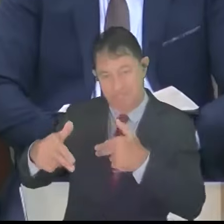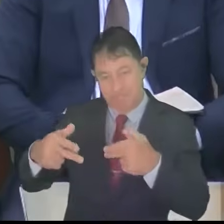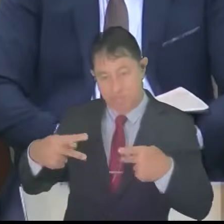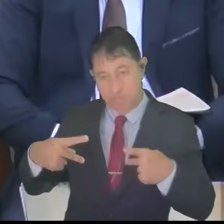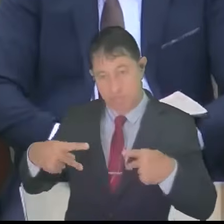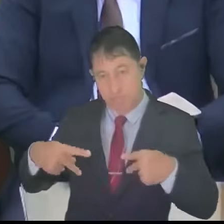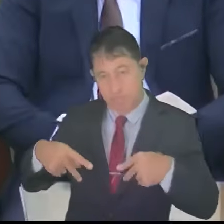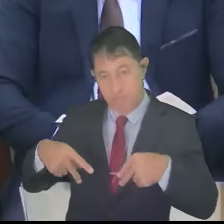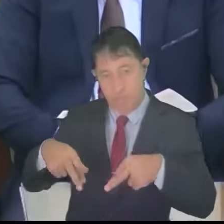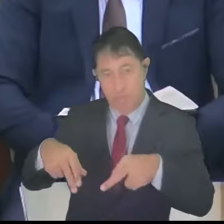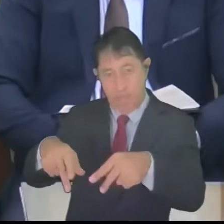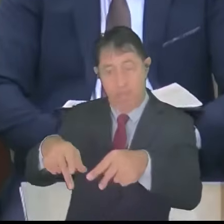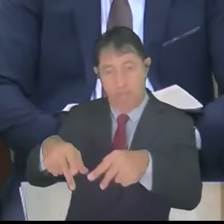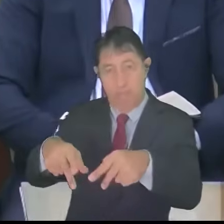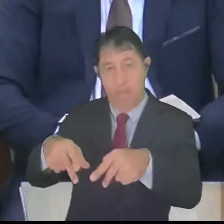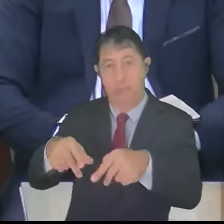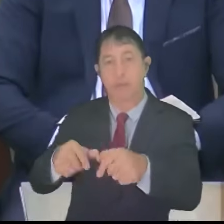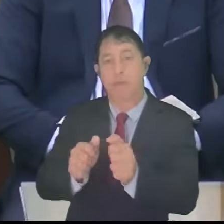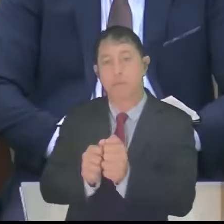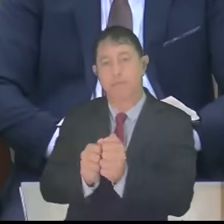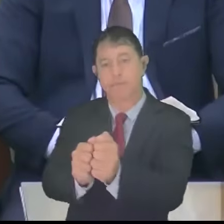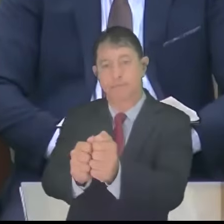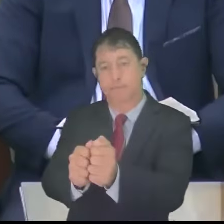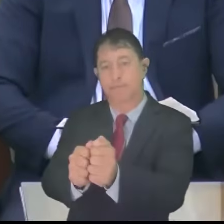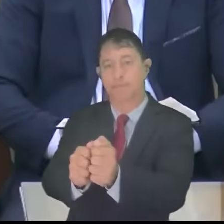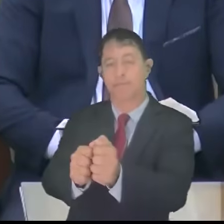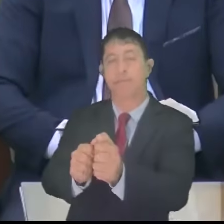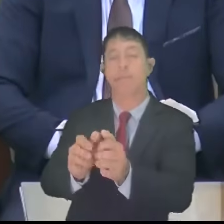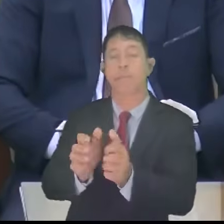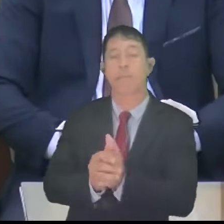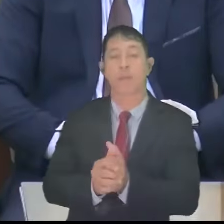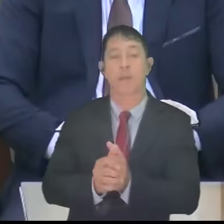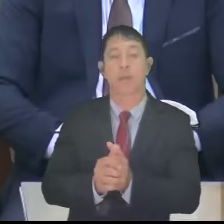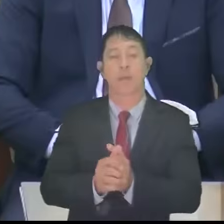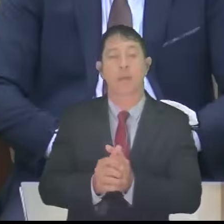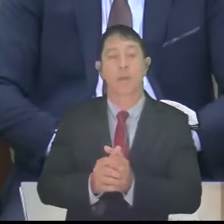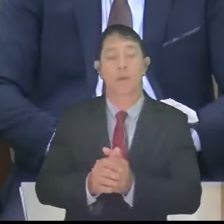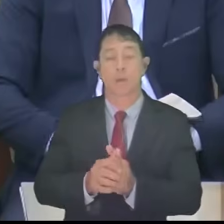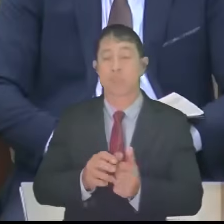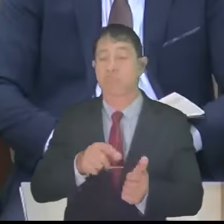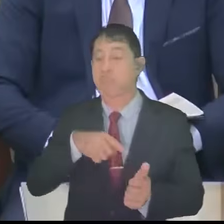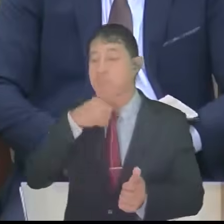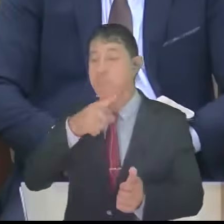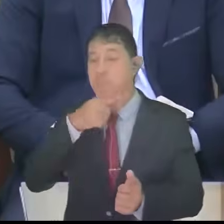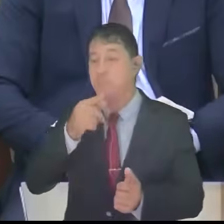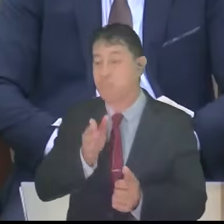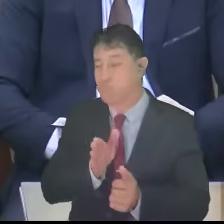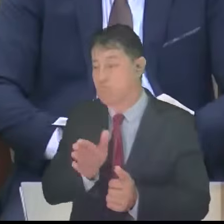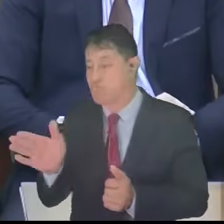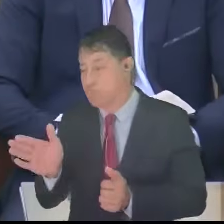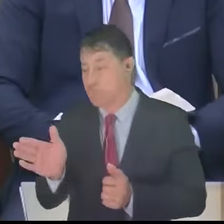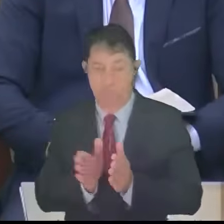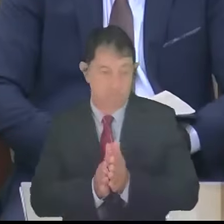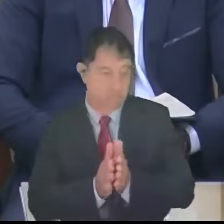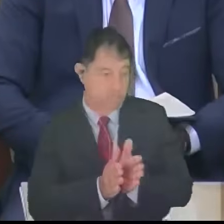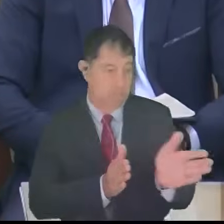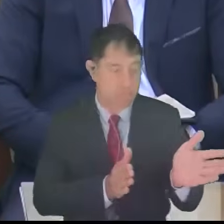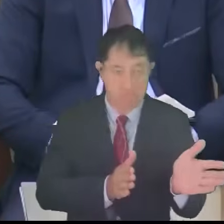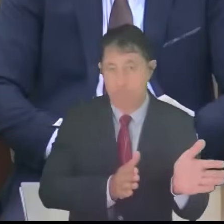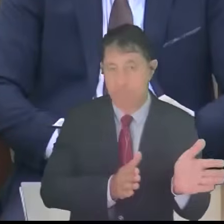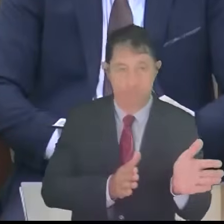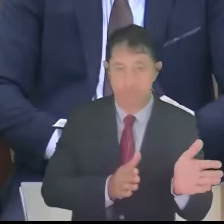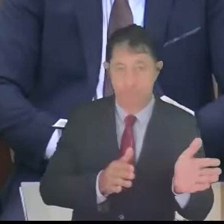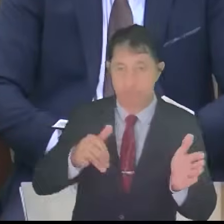tem dois bois juntos, debaixo de uma canga, um não vai para um lado e outro para o outro. Os dois bois,